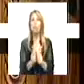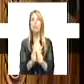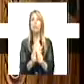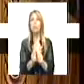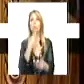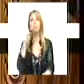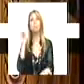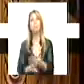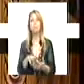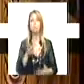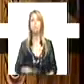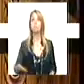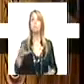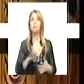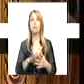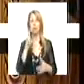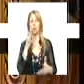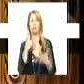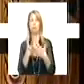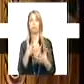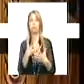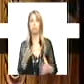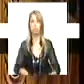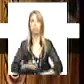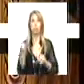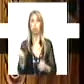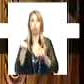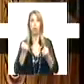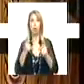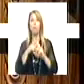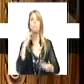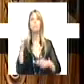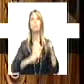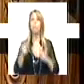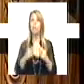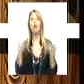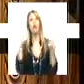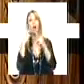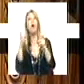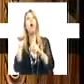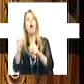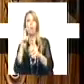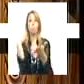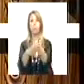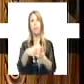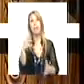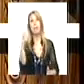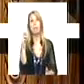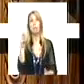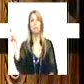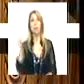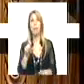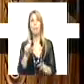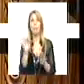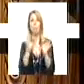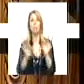a real dimensão do embate fiscal. E a fórmula encontrada foi pagar o 13º mês em duodécimos,